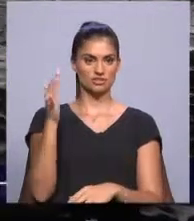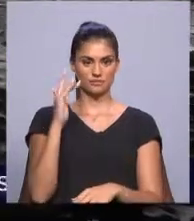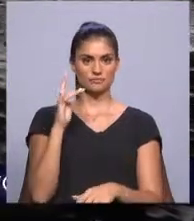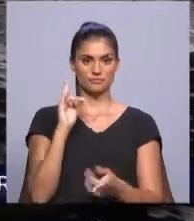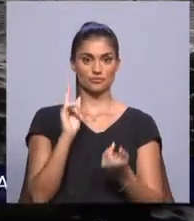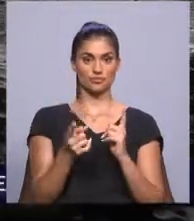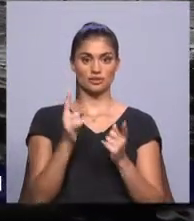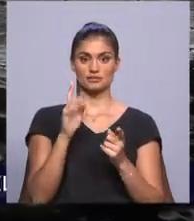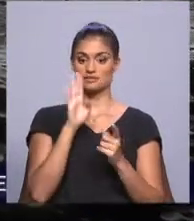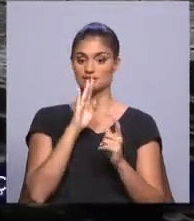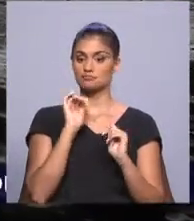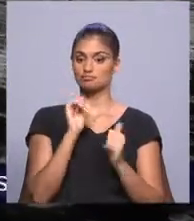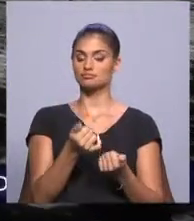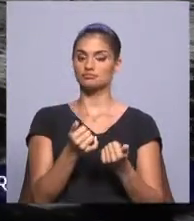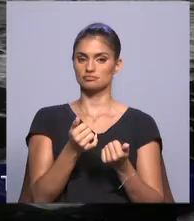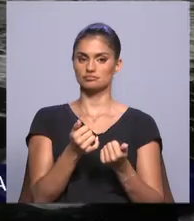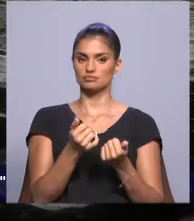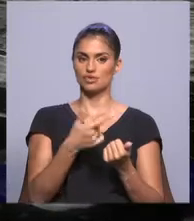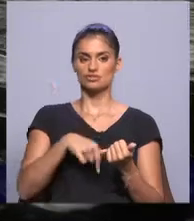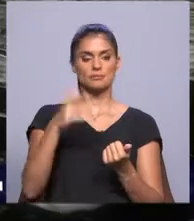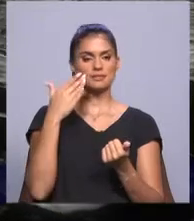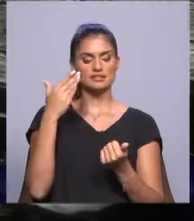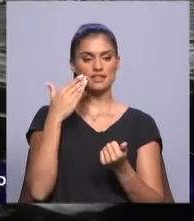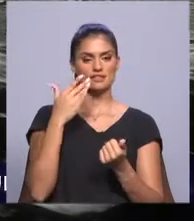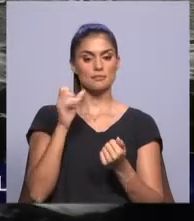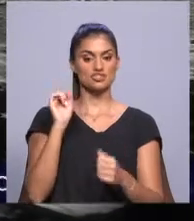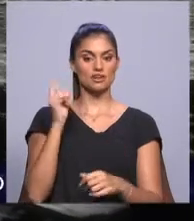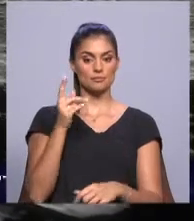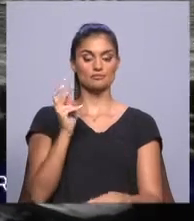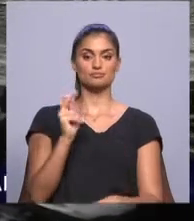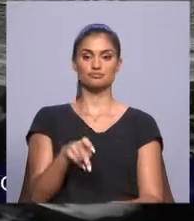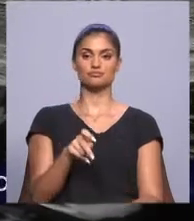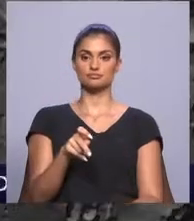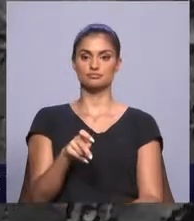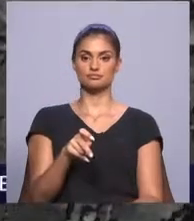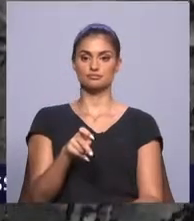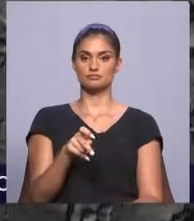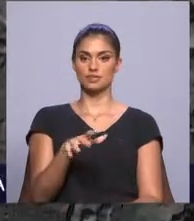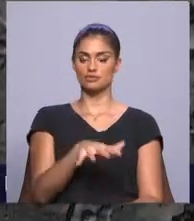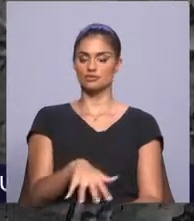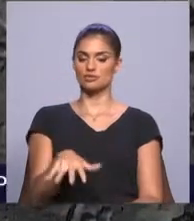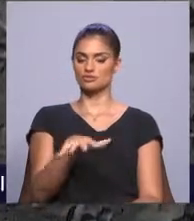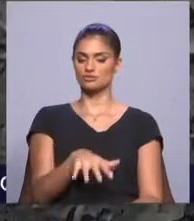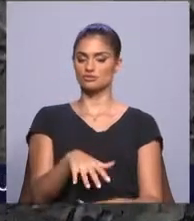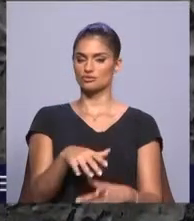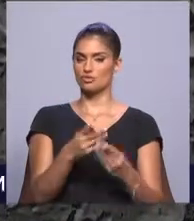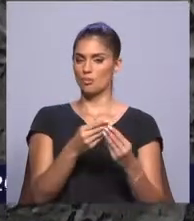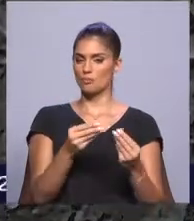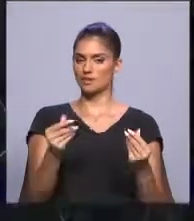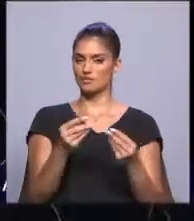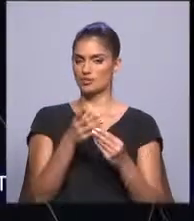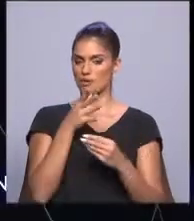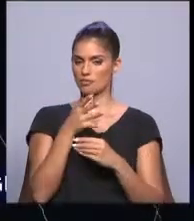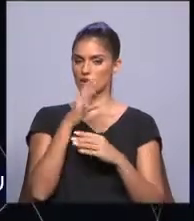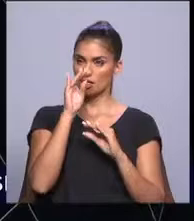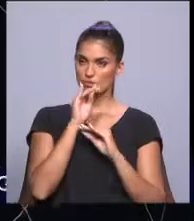será, se isto estiver certo, termos a capacidade de chegar mais rapidamente a zonas úmidas, zonas com água na